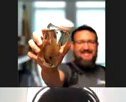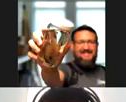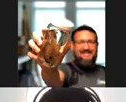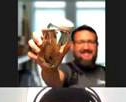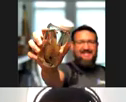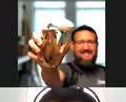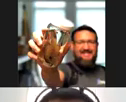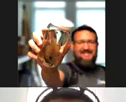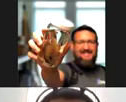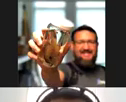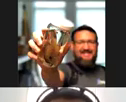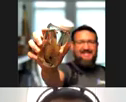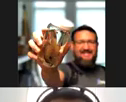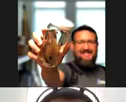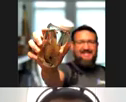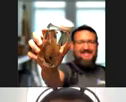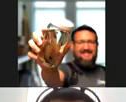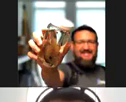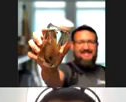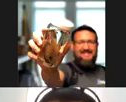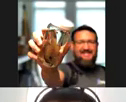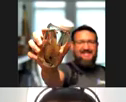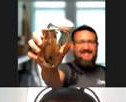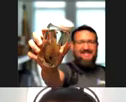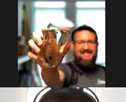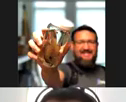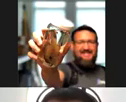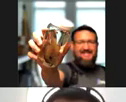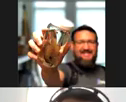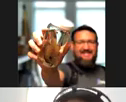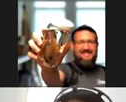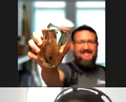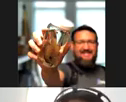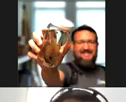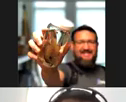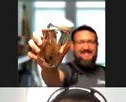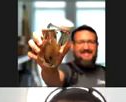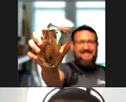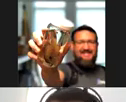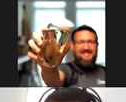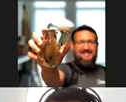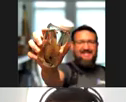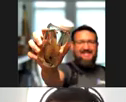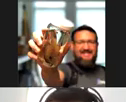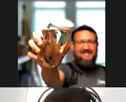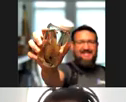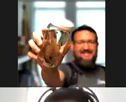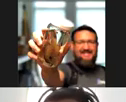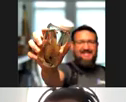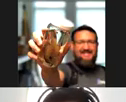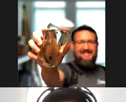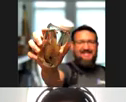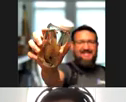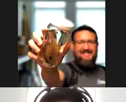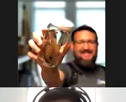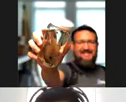são errados, tá? Então, é importante a gente ter uma noção das incertezas, né? As incertezas que eu tenho no meu modelo, geralmente